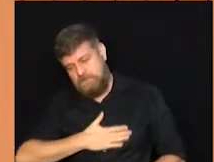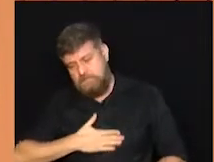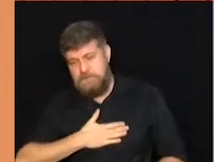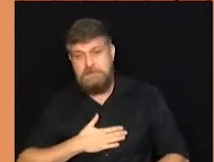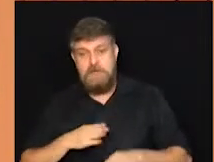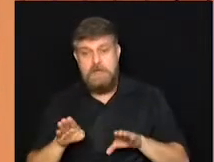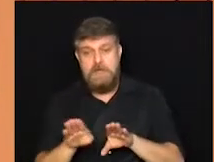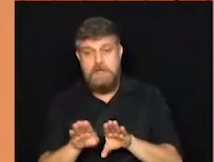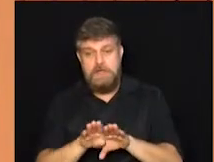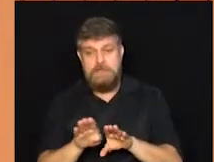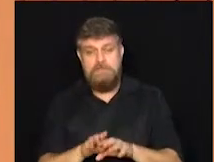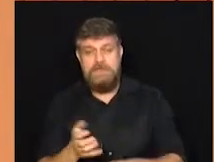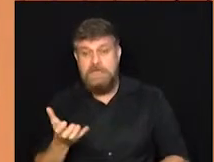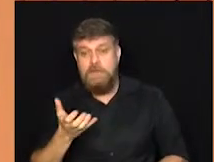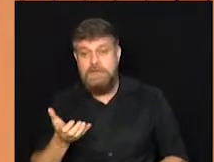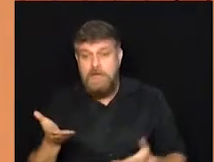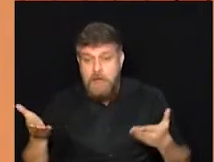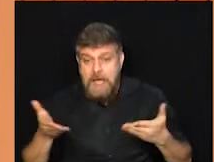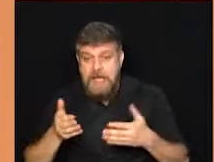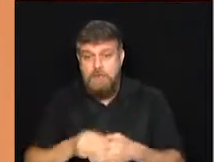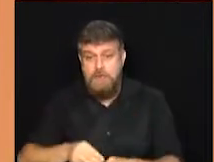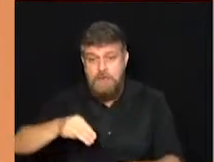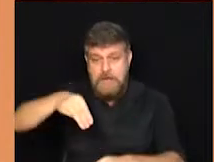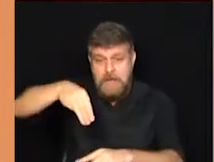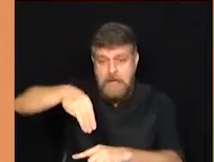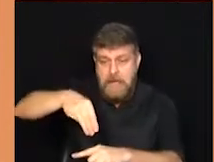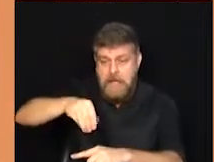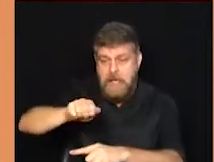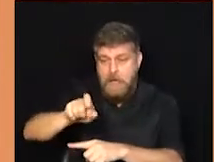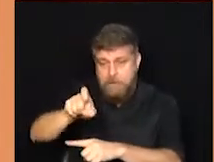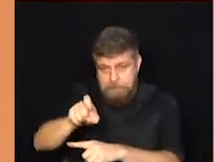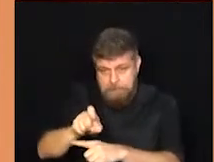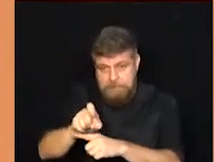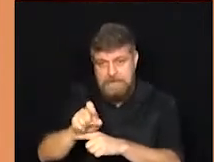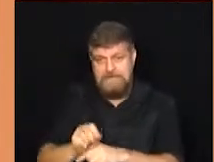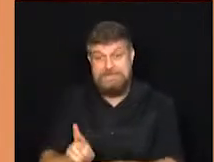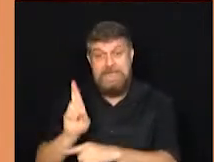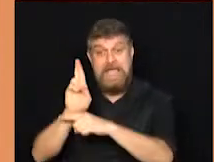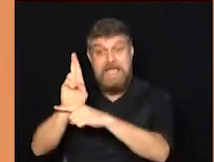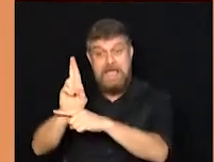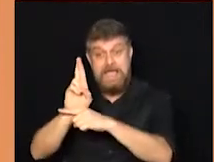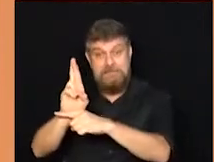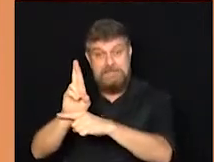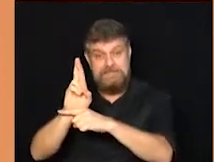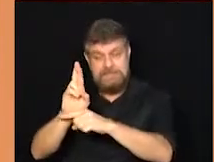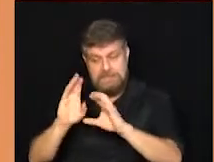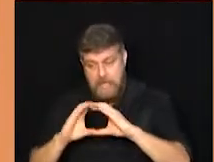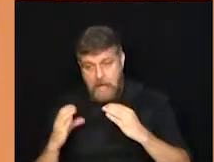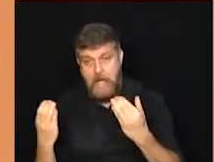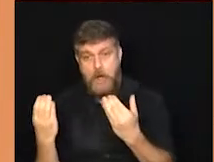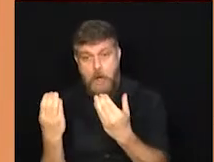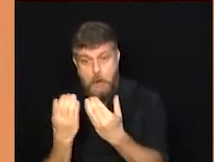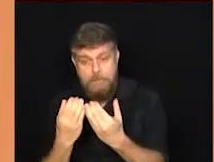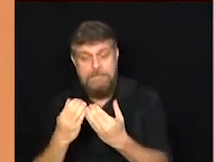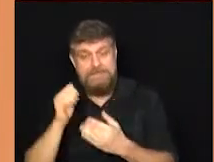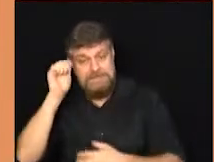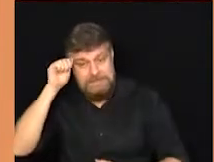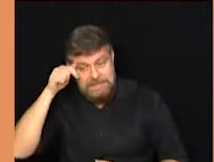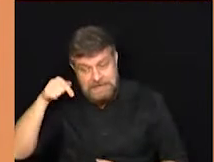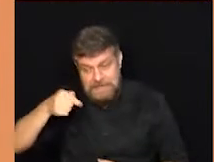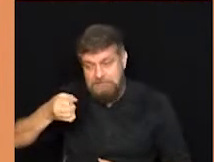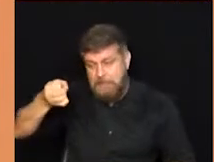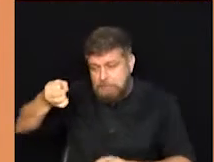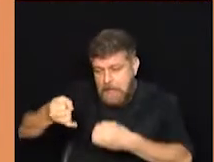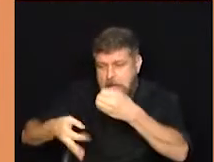quero passar aqui para o Max, né, esse nosso representante da CEPIR aqui na nossa mesa, para comentar também um pouquinho,